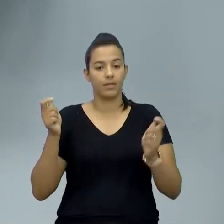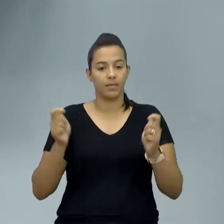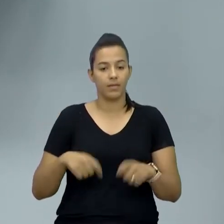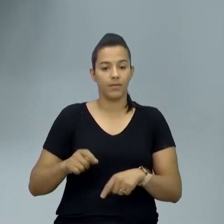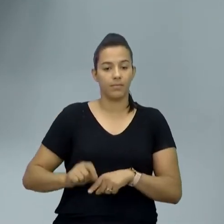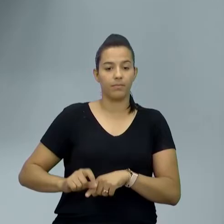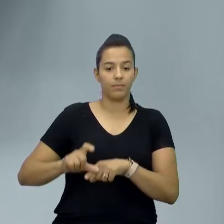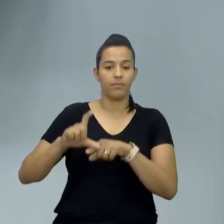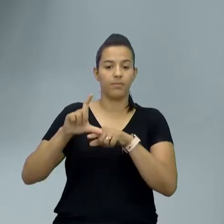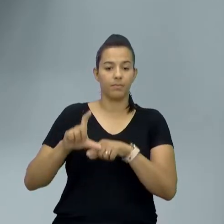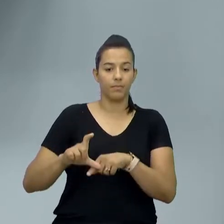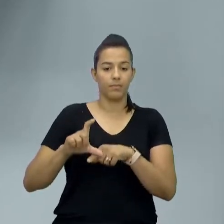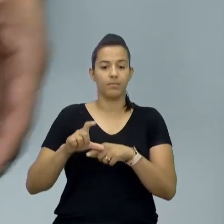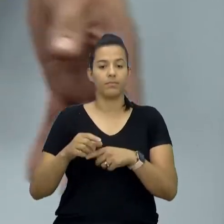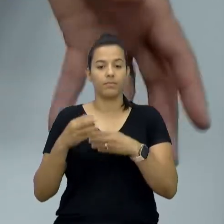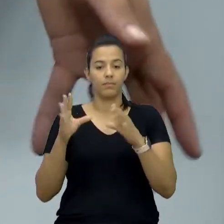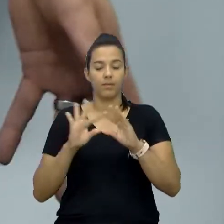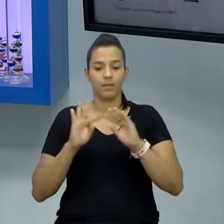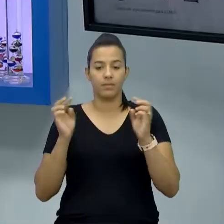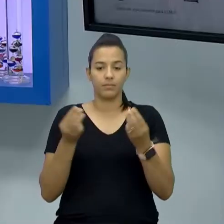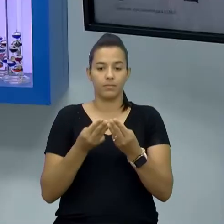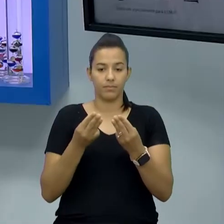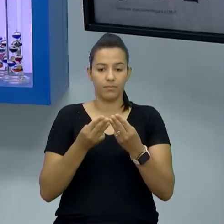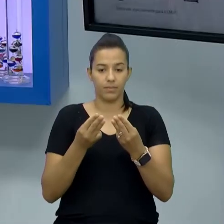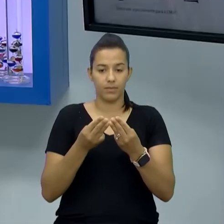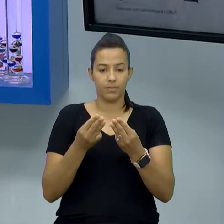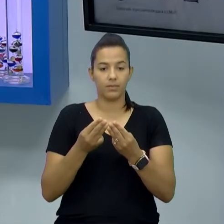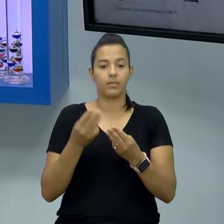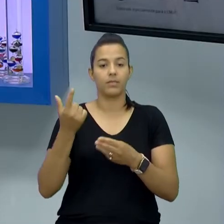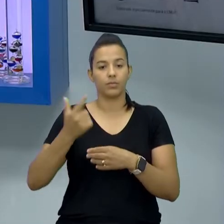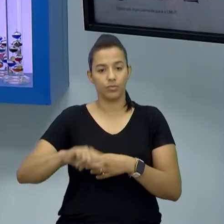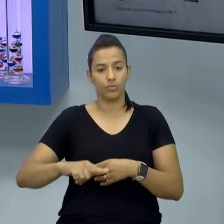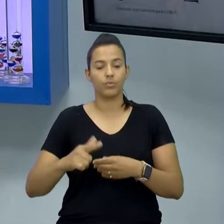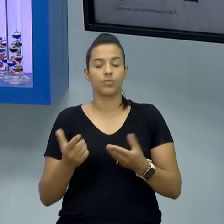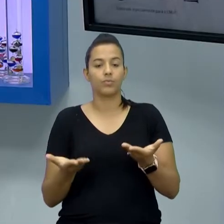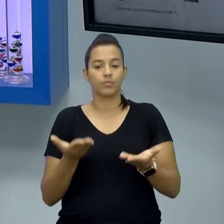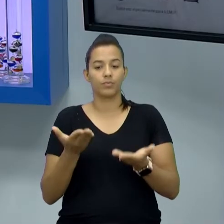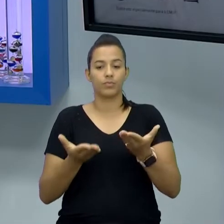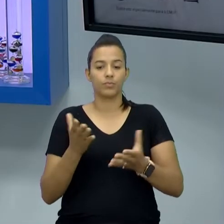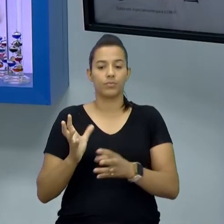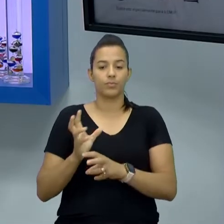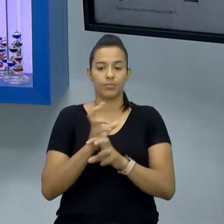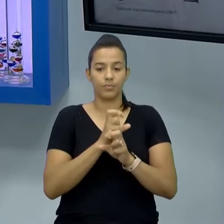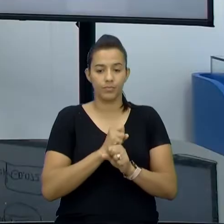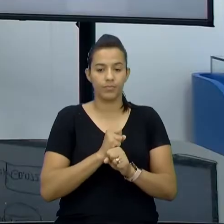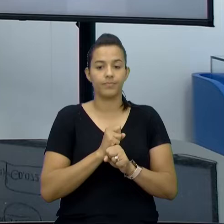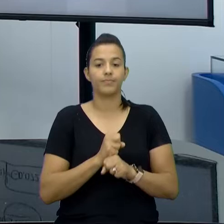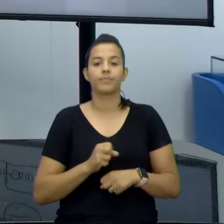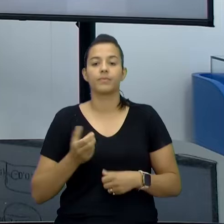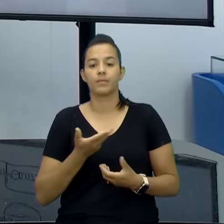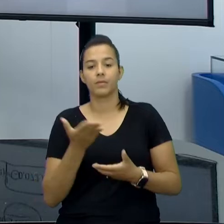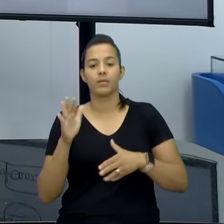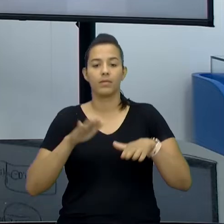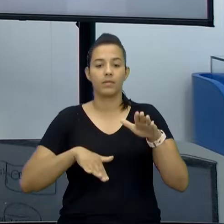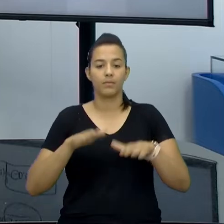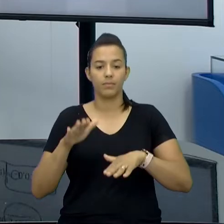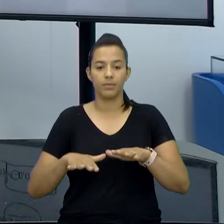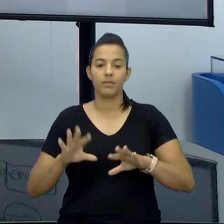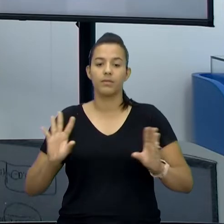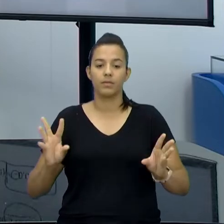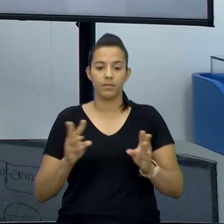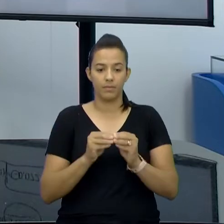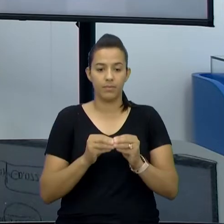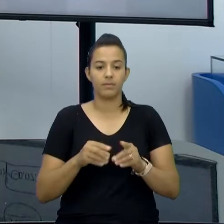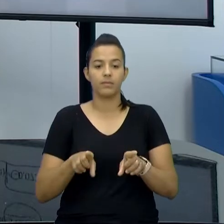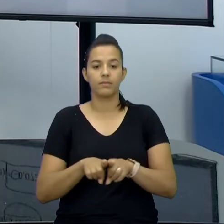massa, colocar mais massa aqui e medir de novo o período de oscilação. Então, o período depende também proporcional à massa, né? Se você